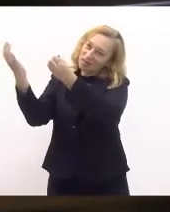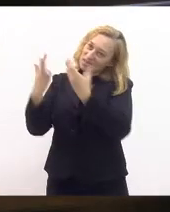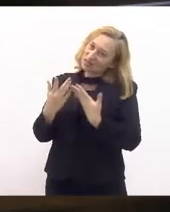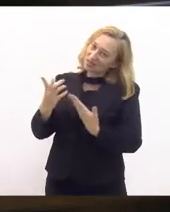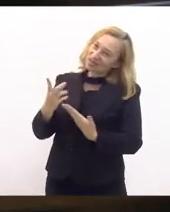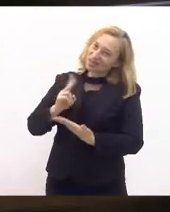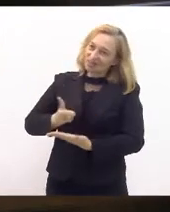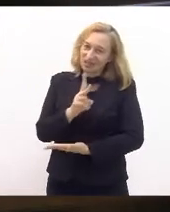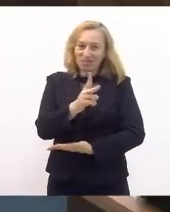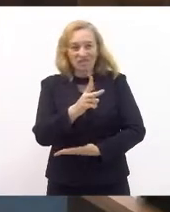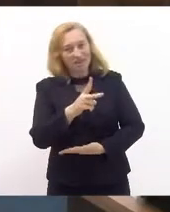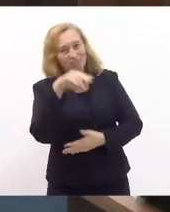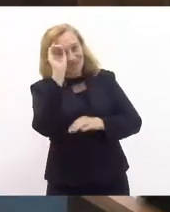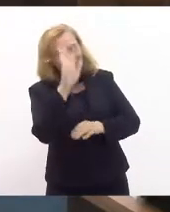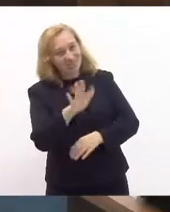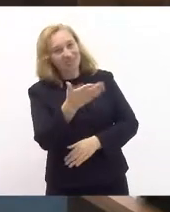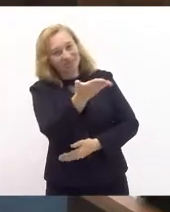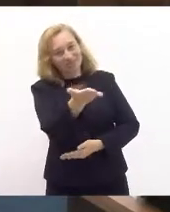continue abençoando.